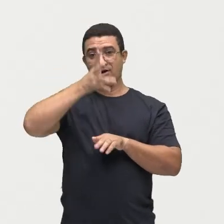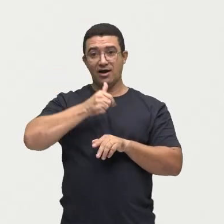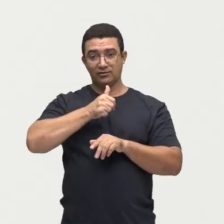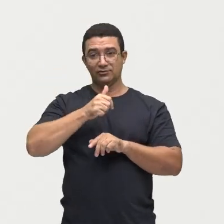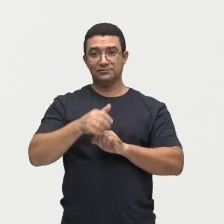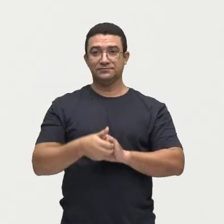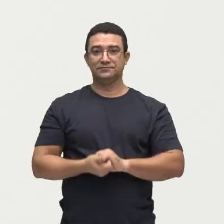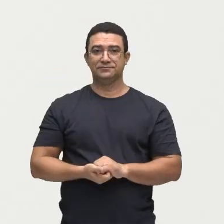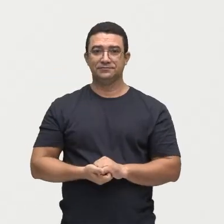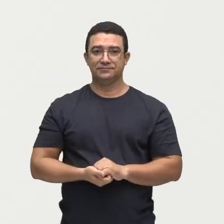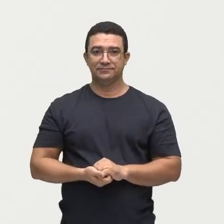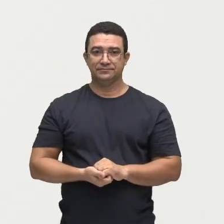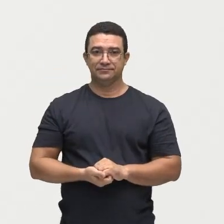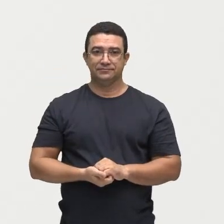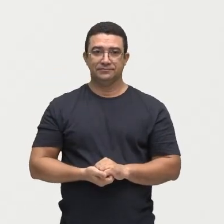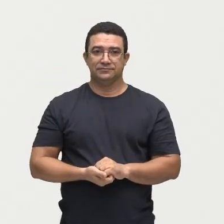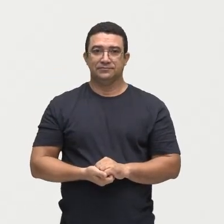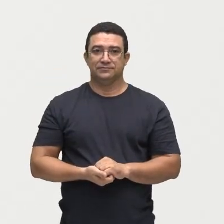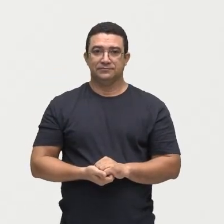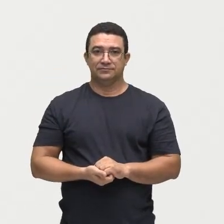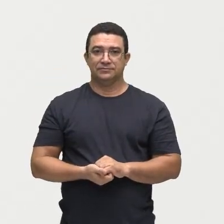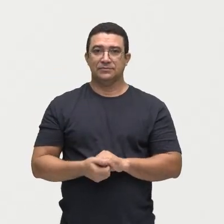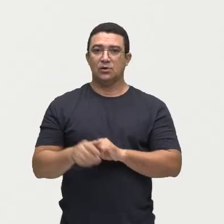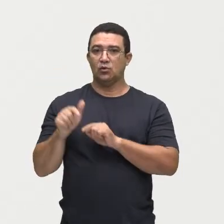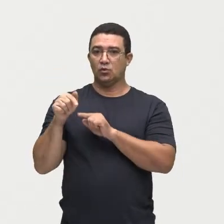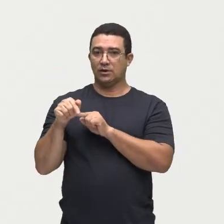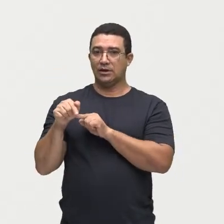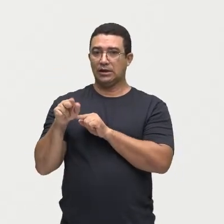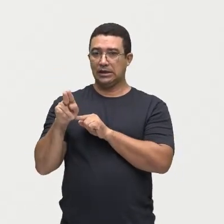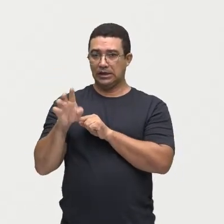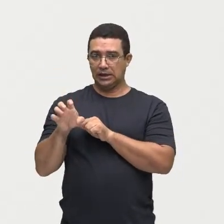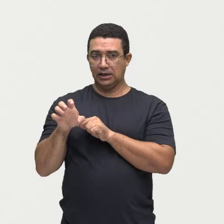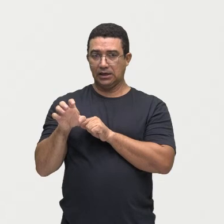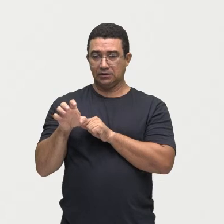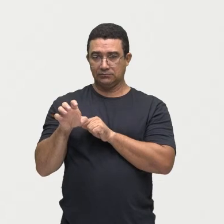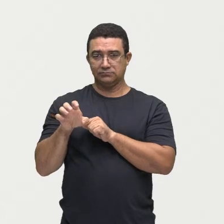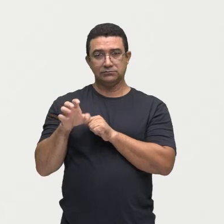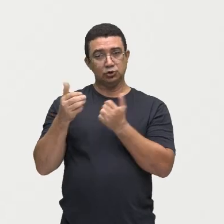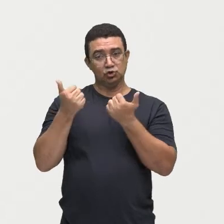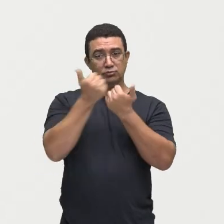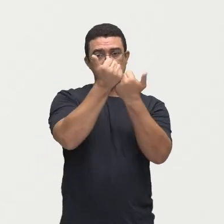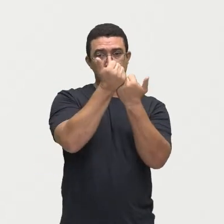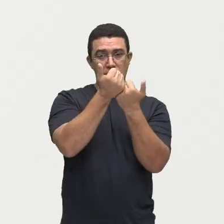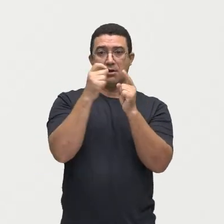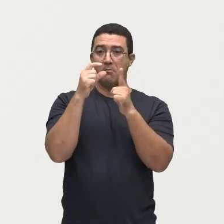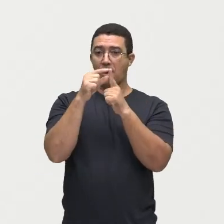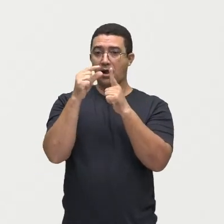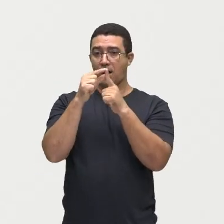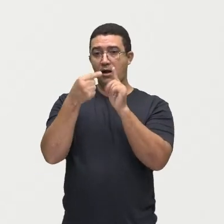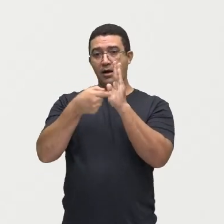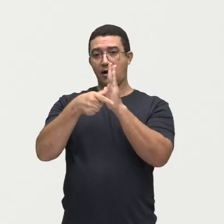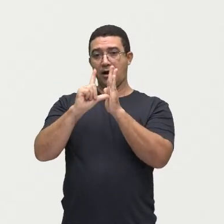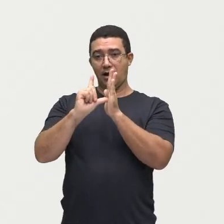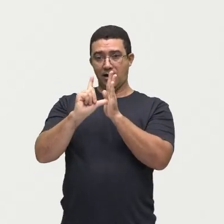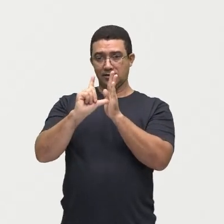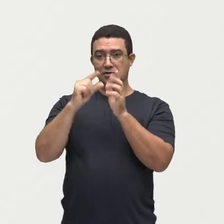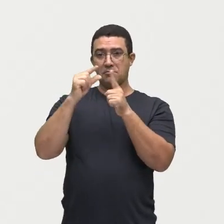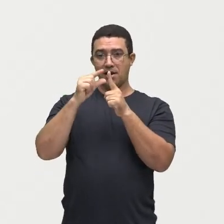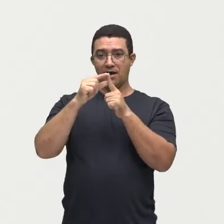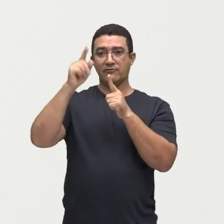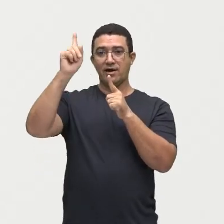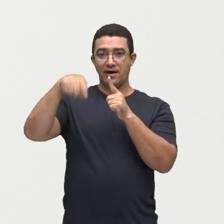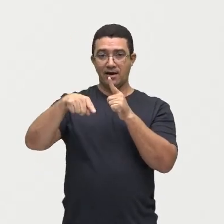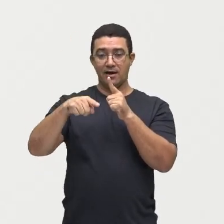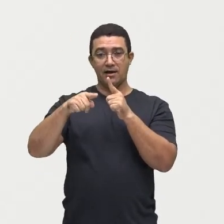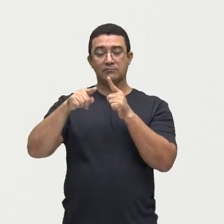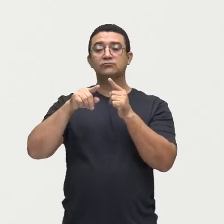frango, né? Então, o que? Se ele está substituindo o termo anterior frango, ele vai